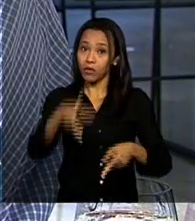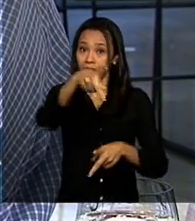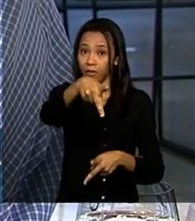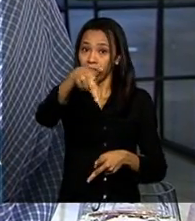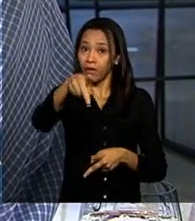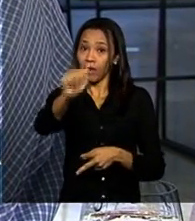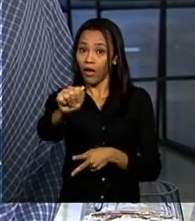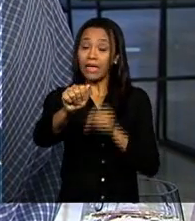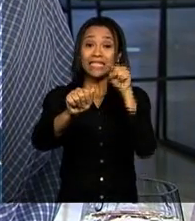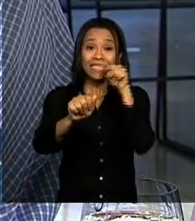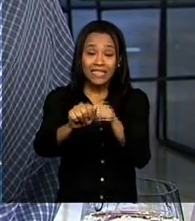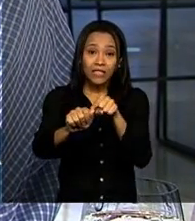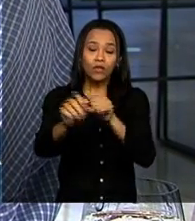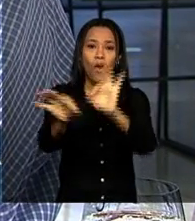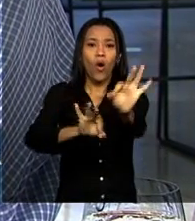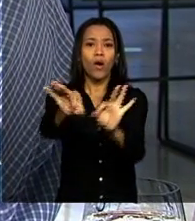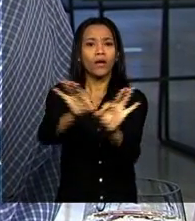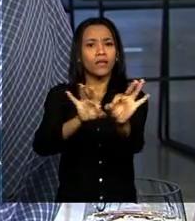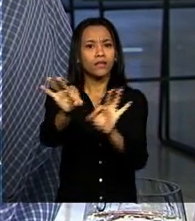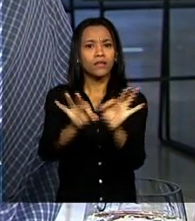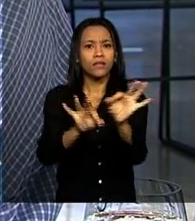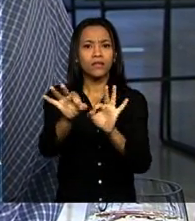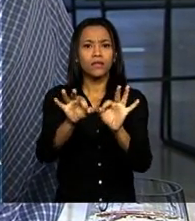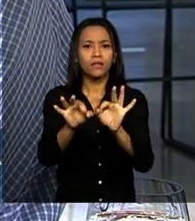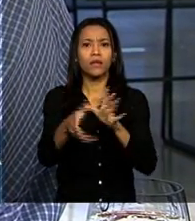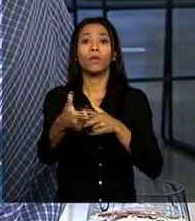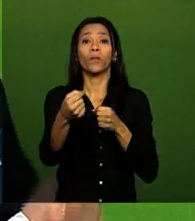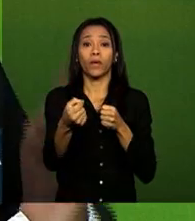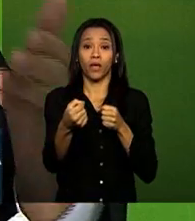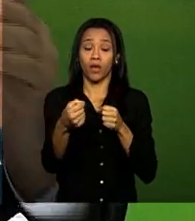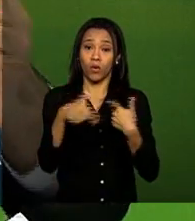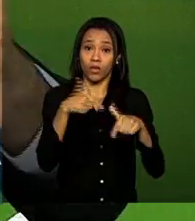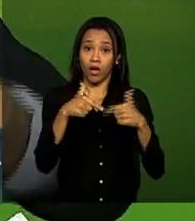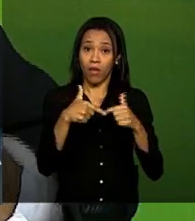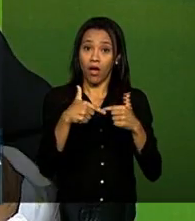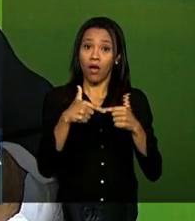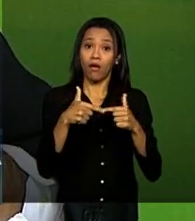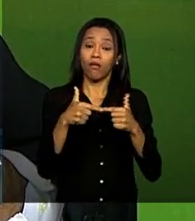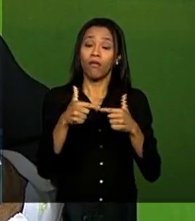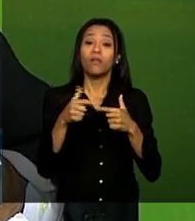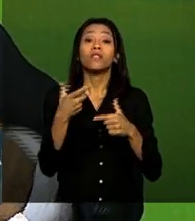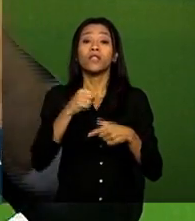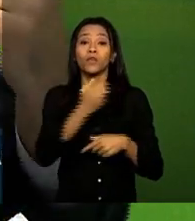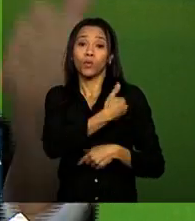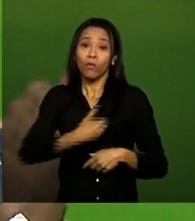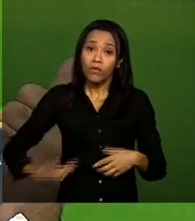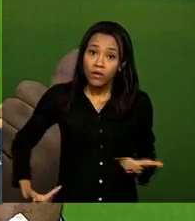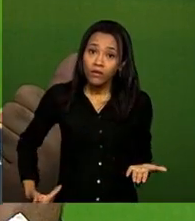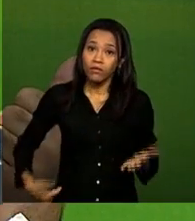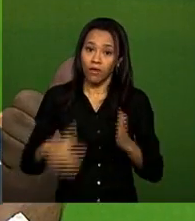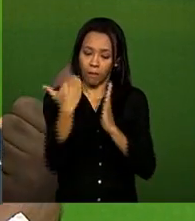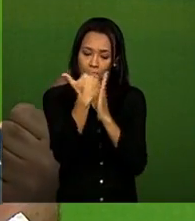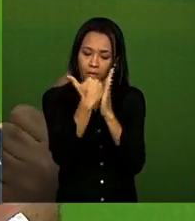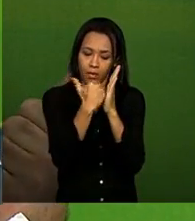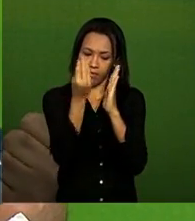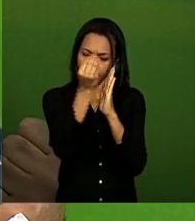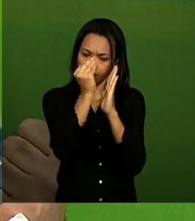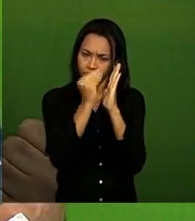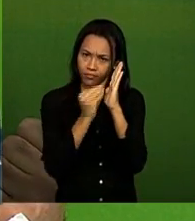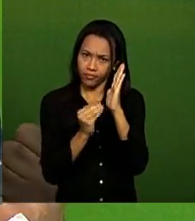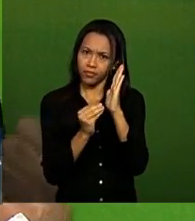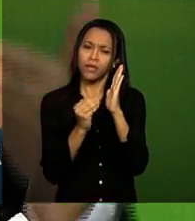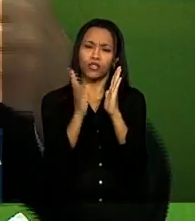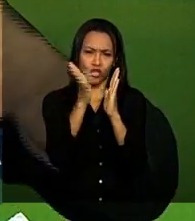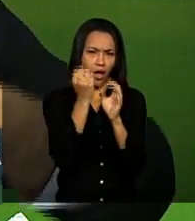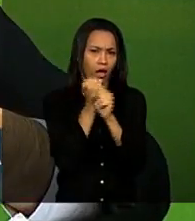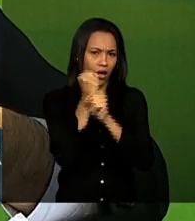organiza a agenda nos próximos 4 anos né Nós vamos fazer como já fizemos há 4